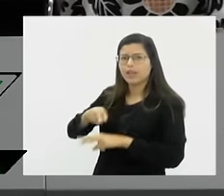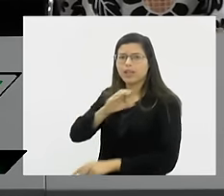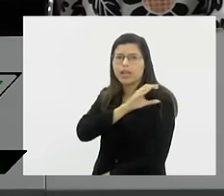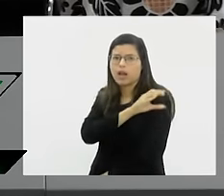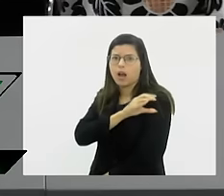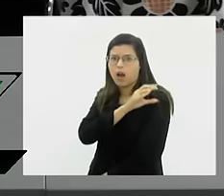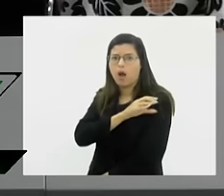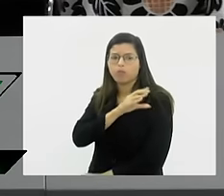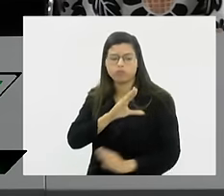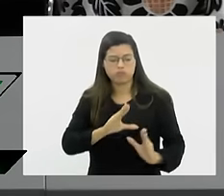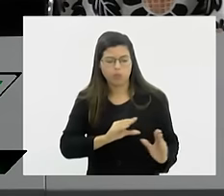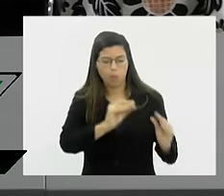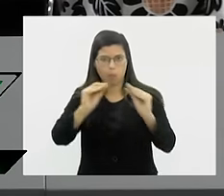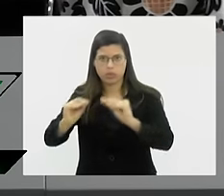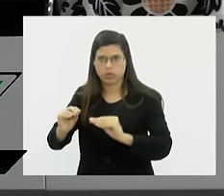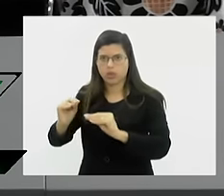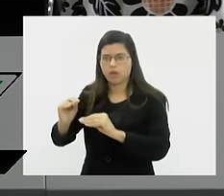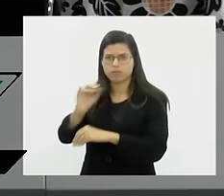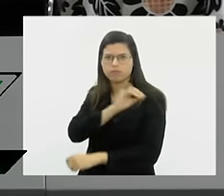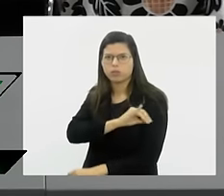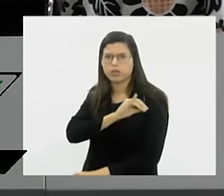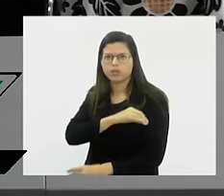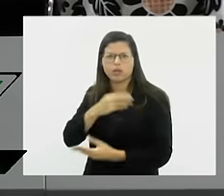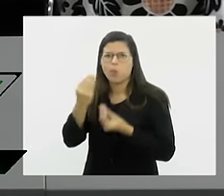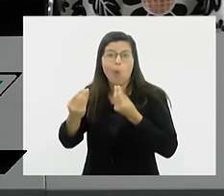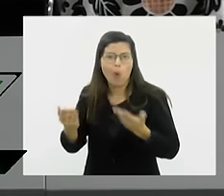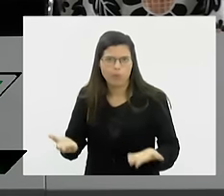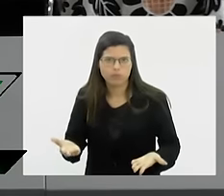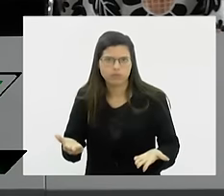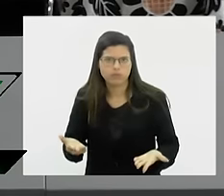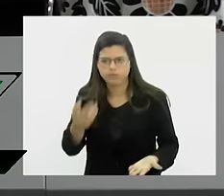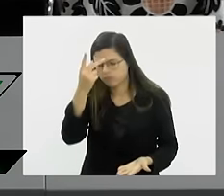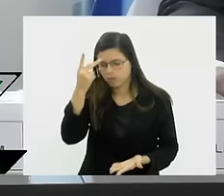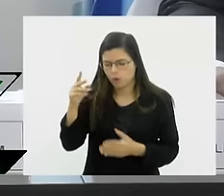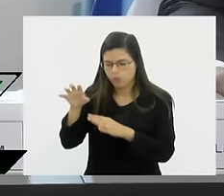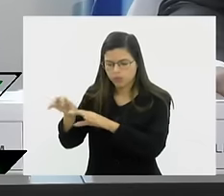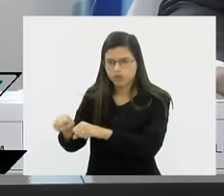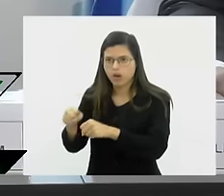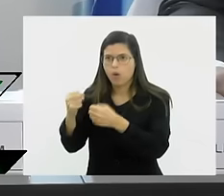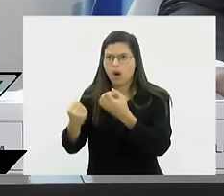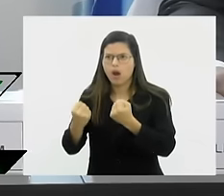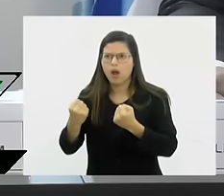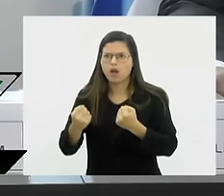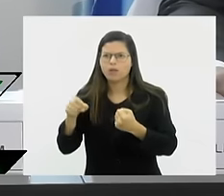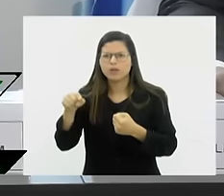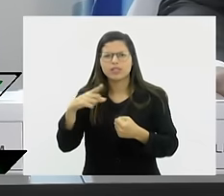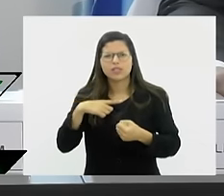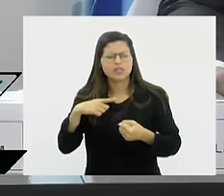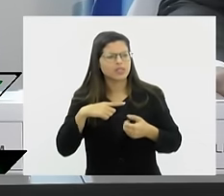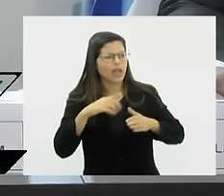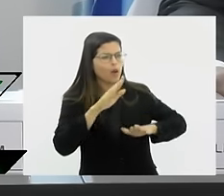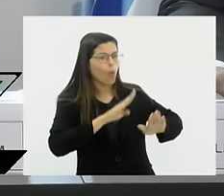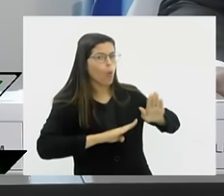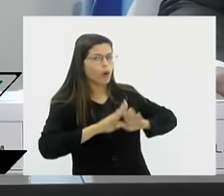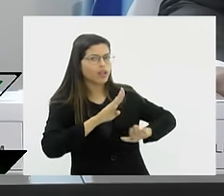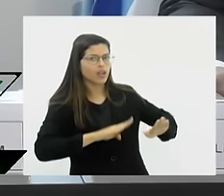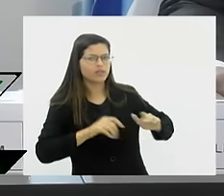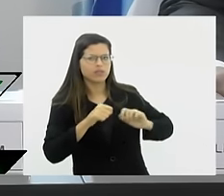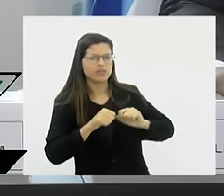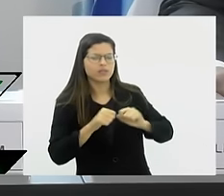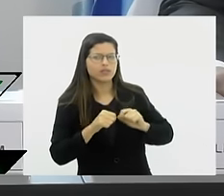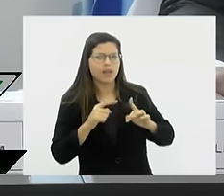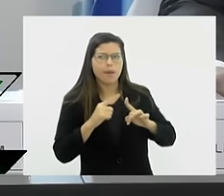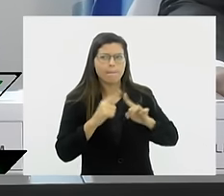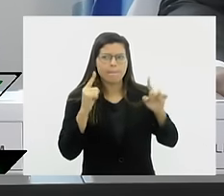para o cidadão depois vir aqui pegar o carro? Então, o senhor tem tanta cautela de fazer isso e não tem nenhuma cautela de emprestar o reboque do Detro